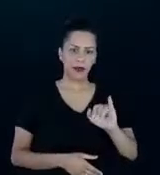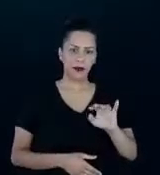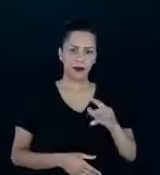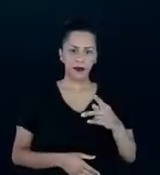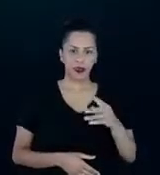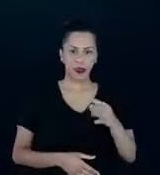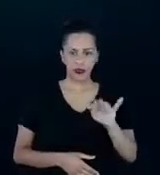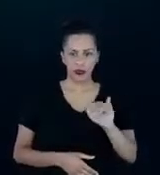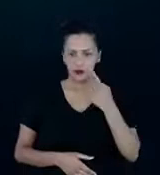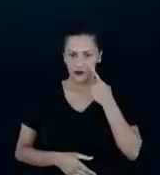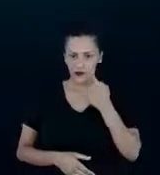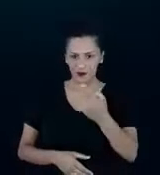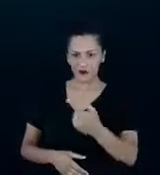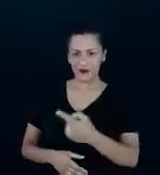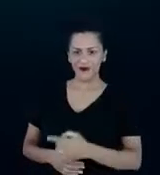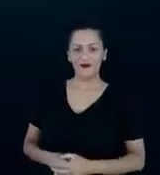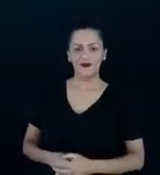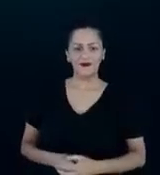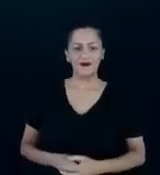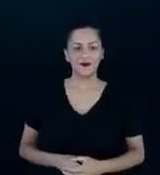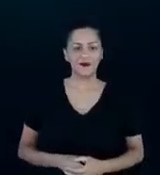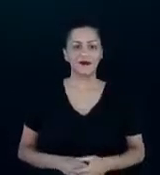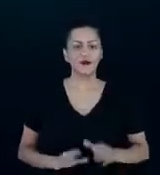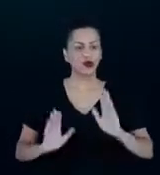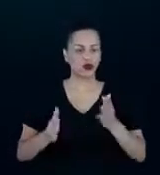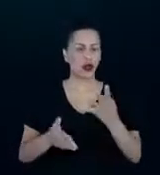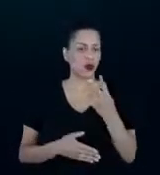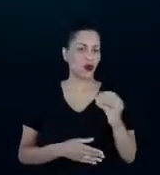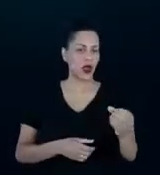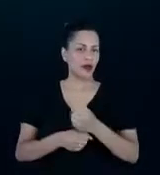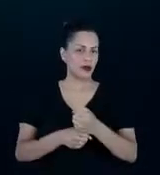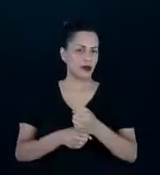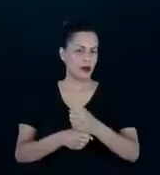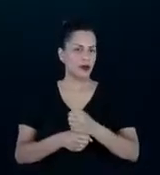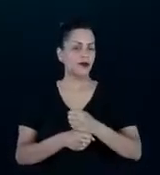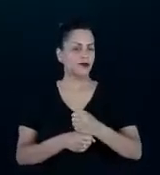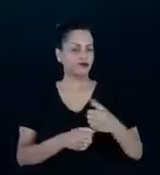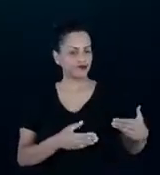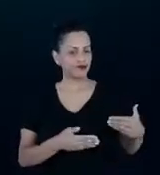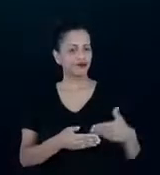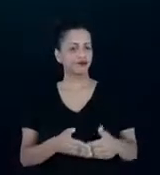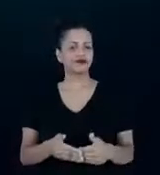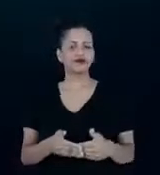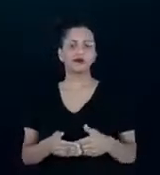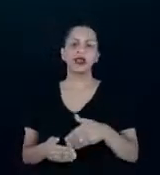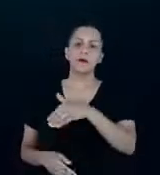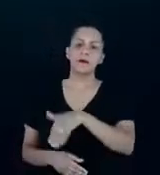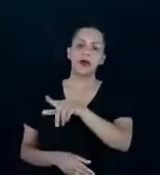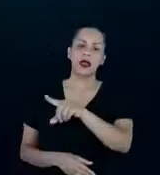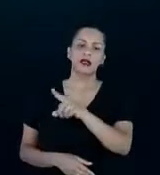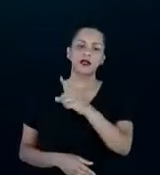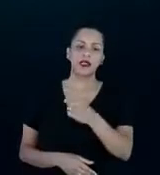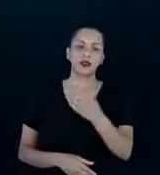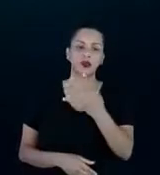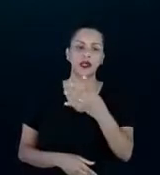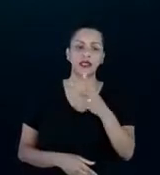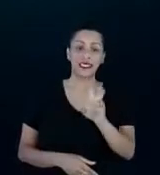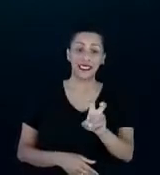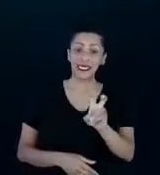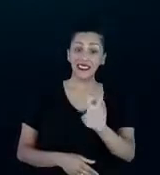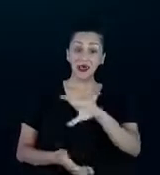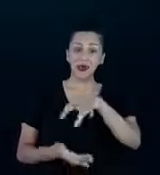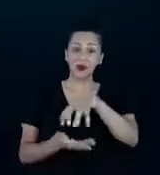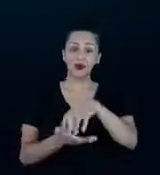Só passar aqui. Já temos 40 anos de existência, temos mais de 145 entidades de